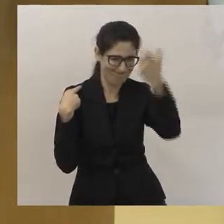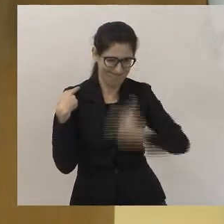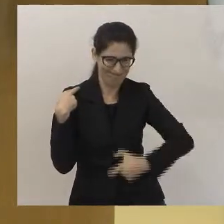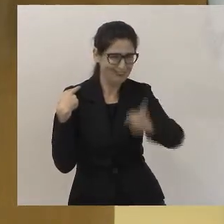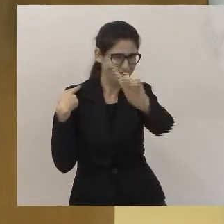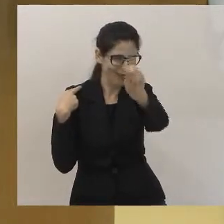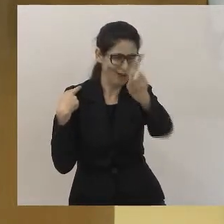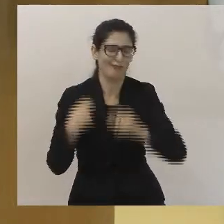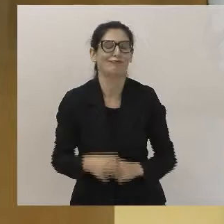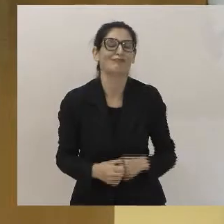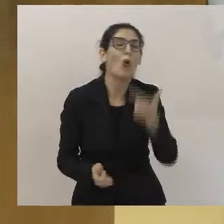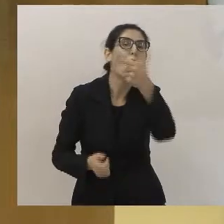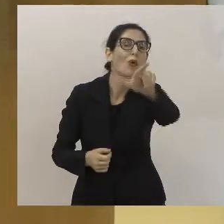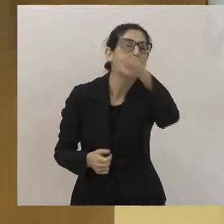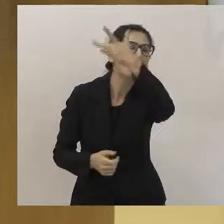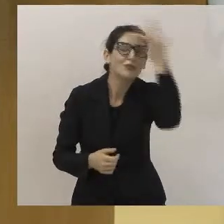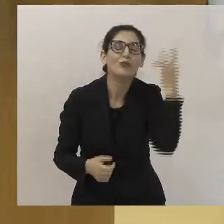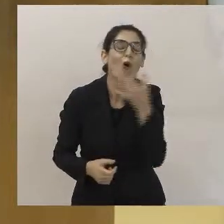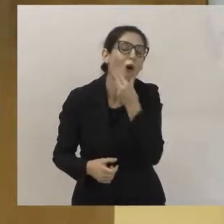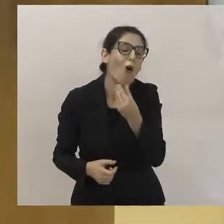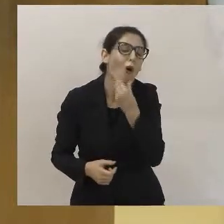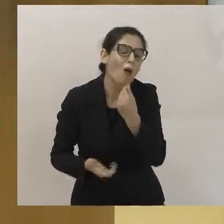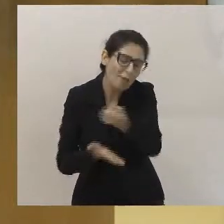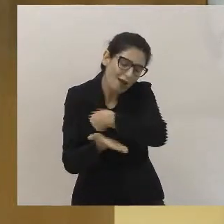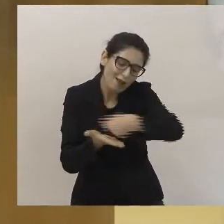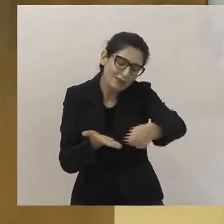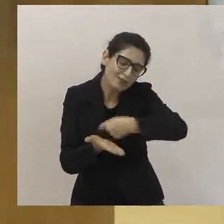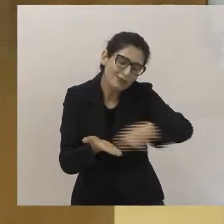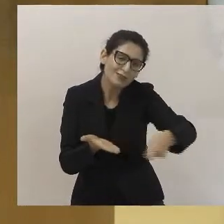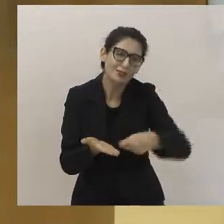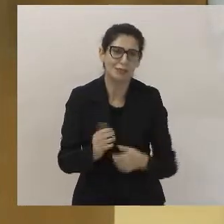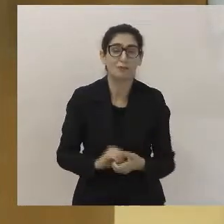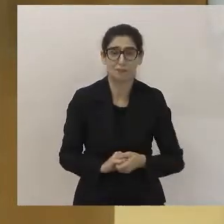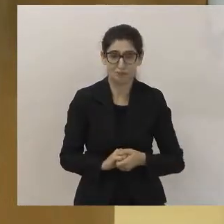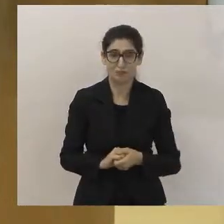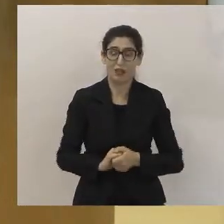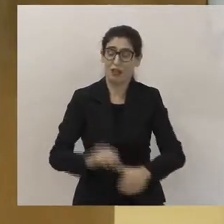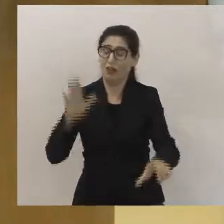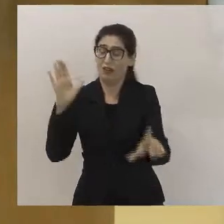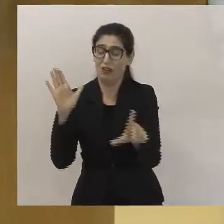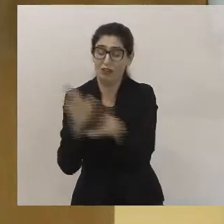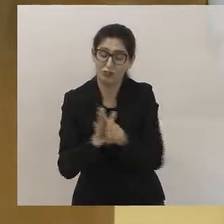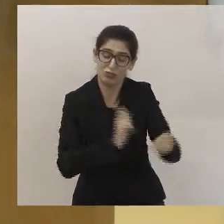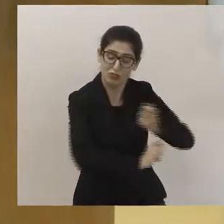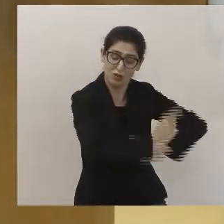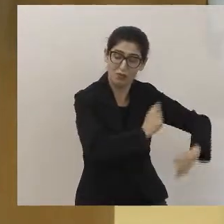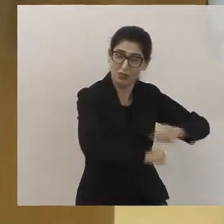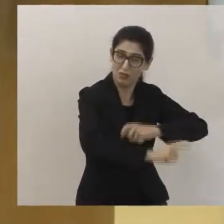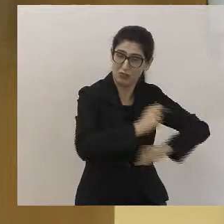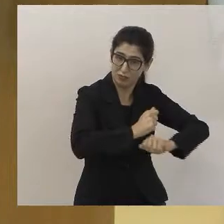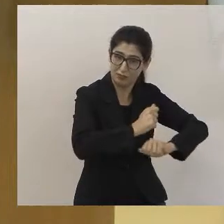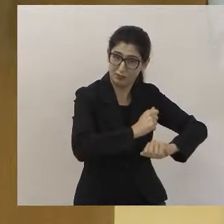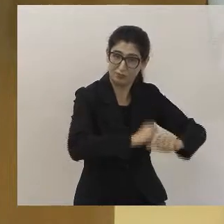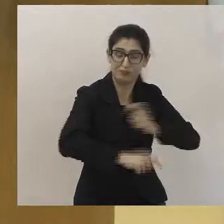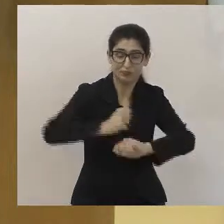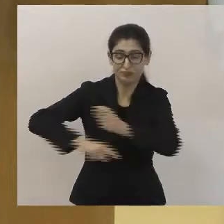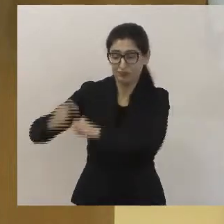assim no orçamento é ele aqui mesmo essa lei de diretrizes orçamentária não poder mudar nada